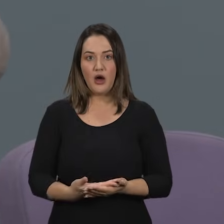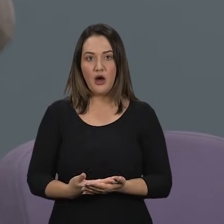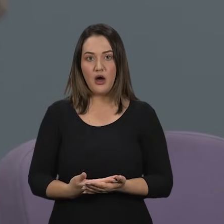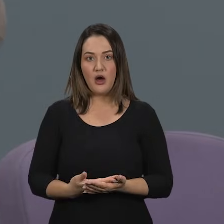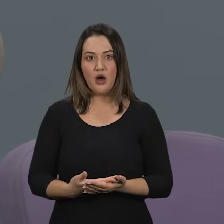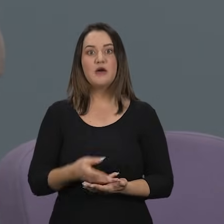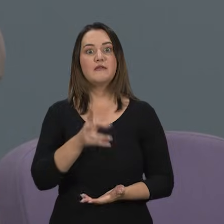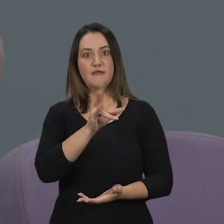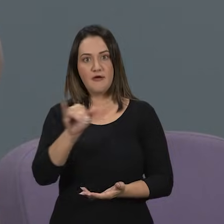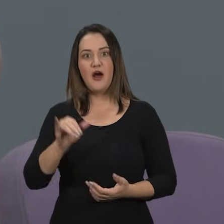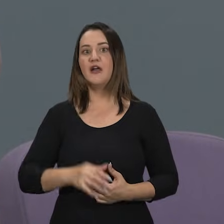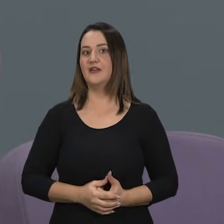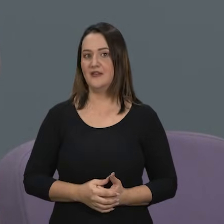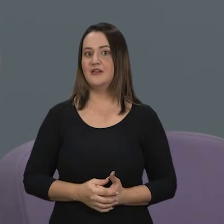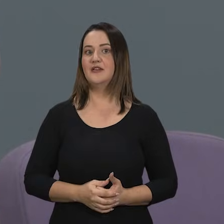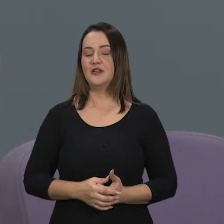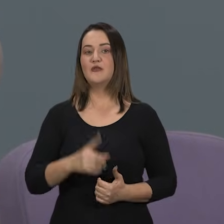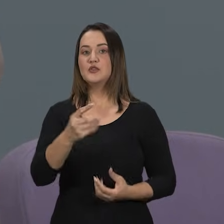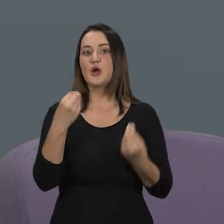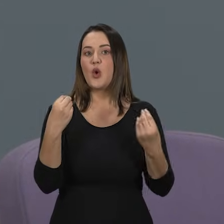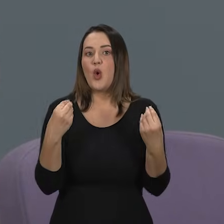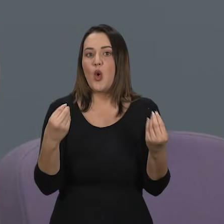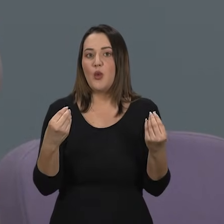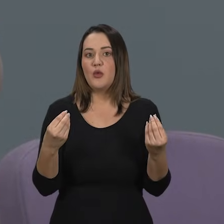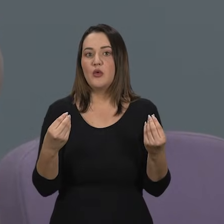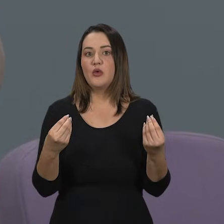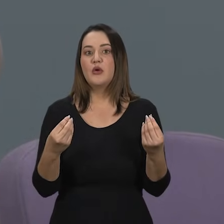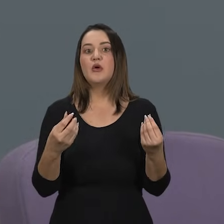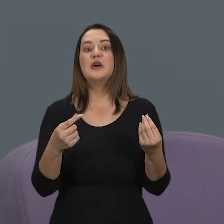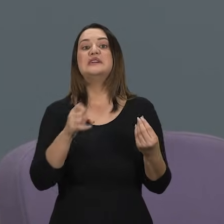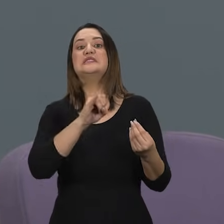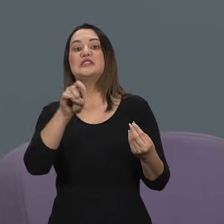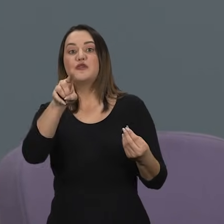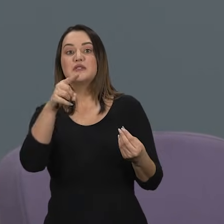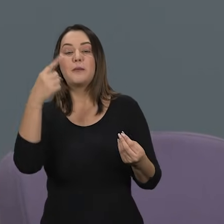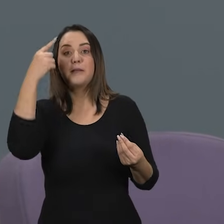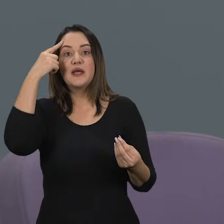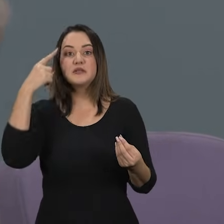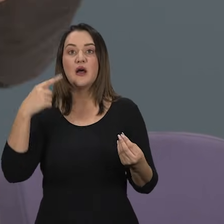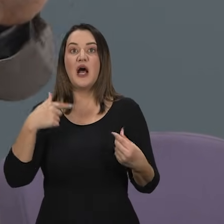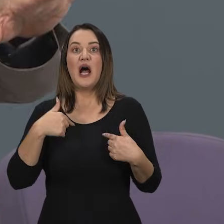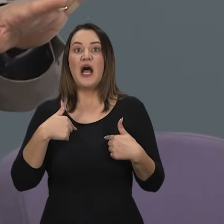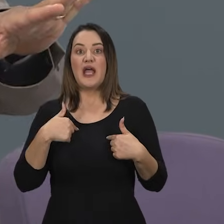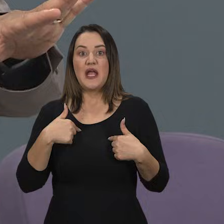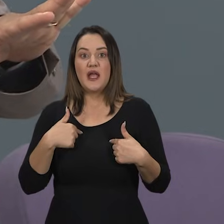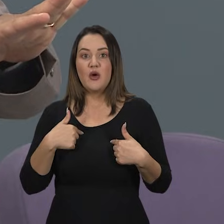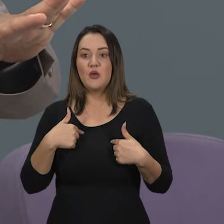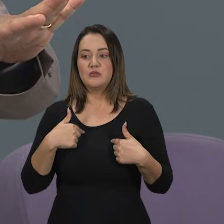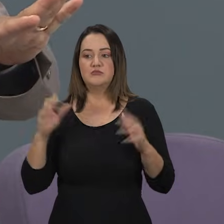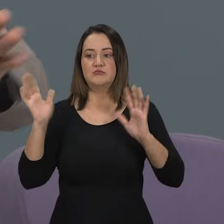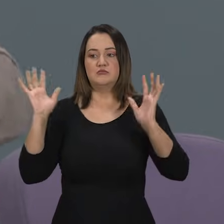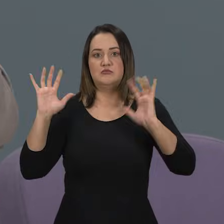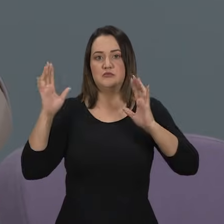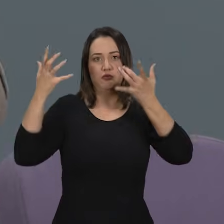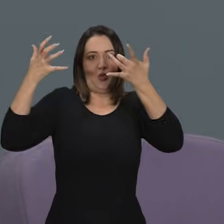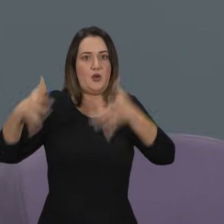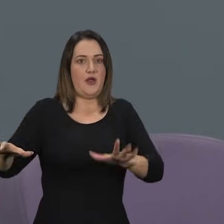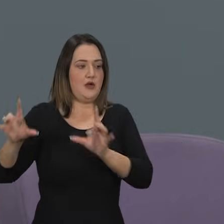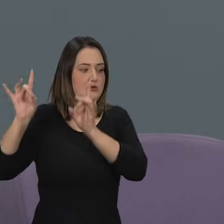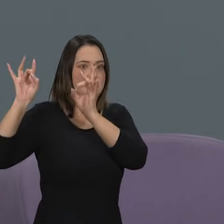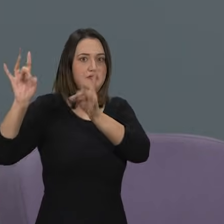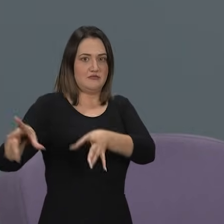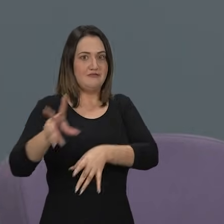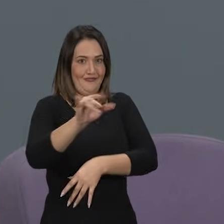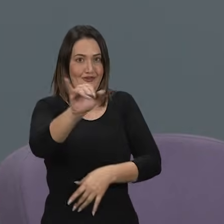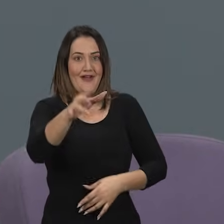você vai ficar indignado. Vai ficar indignado e vai querer sair correndo para andar na